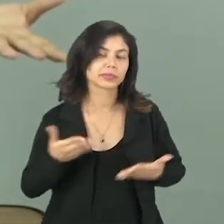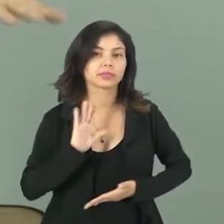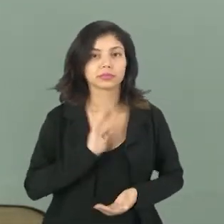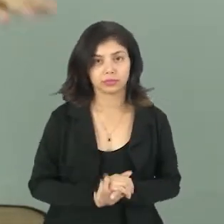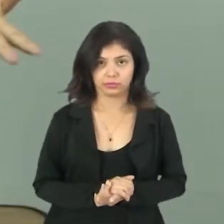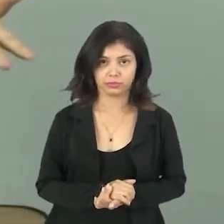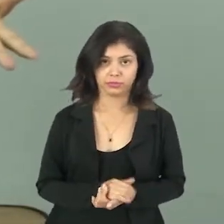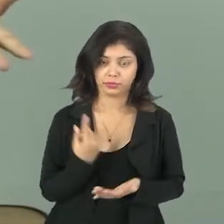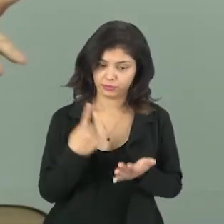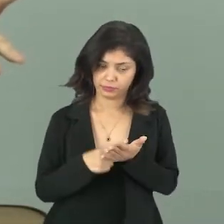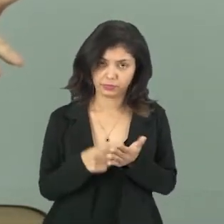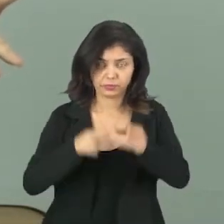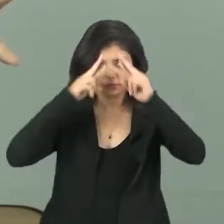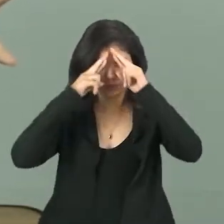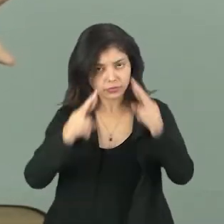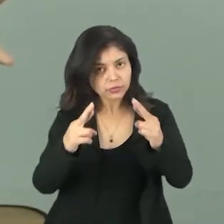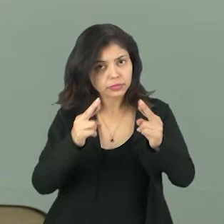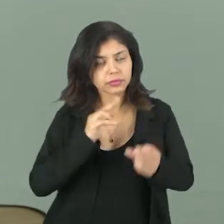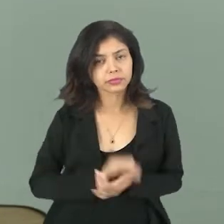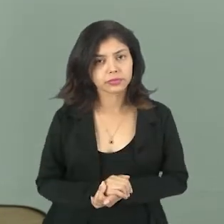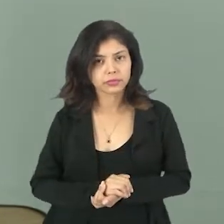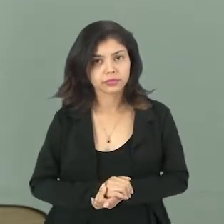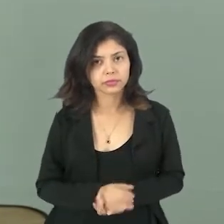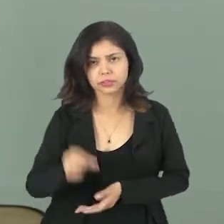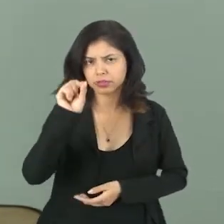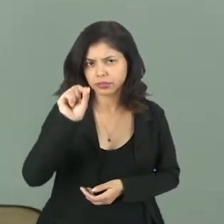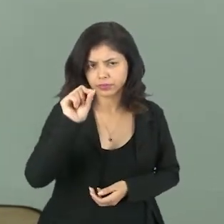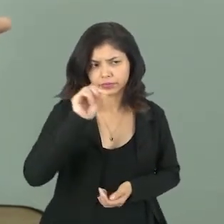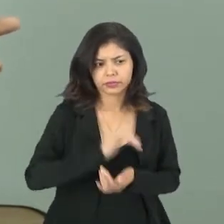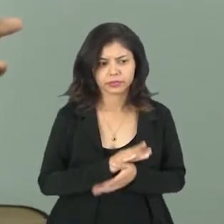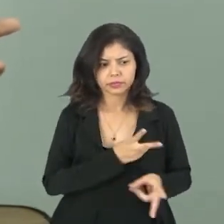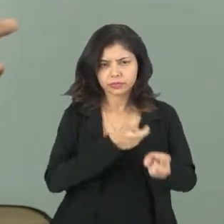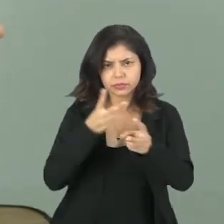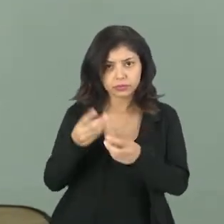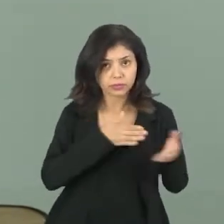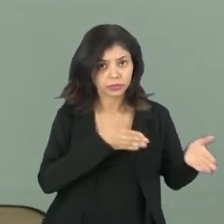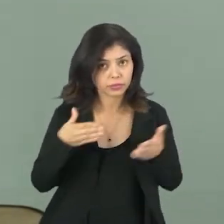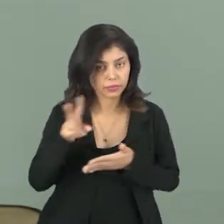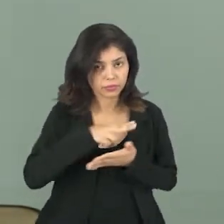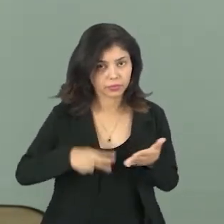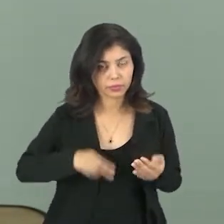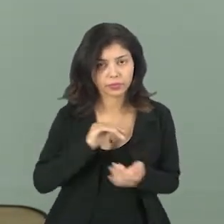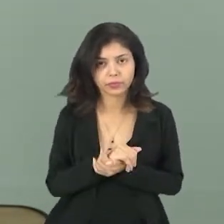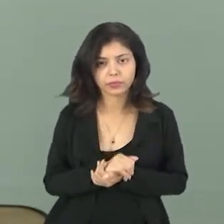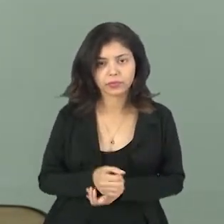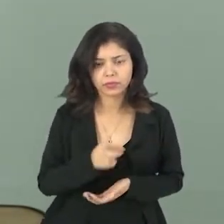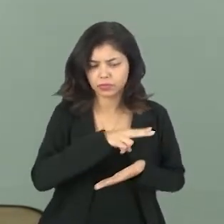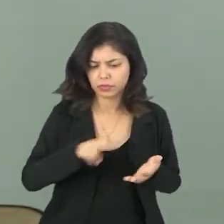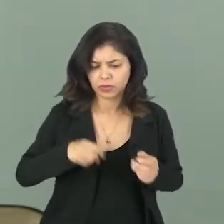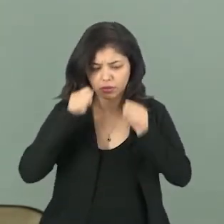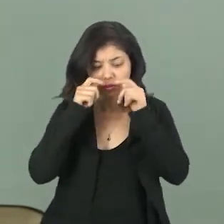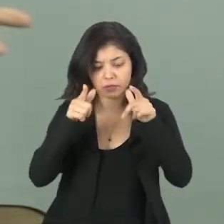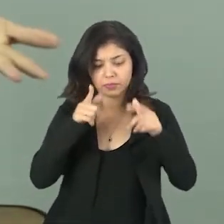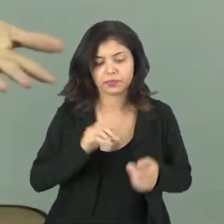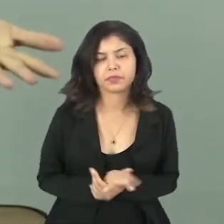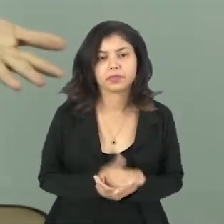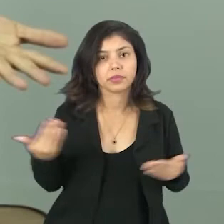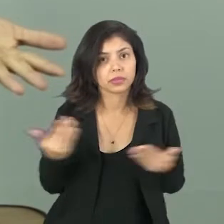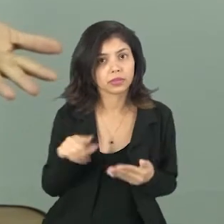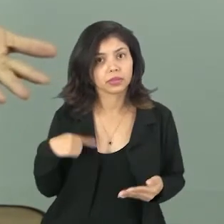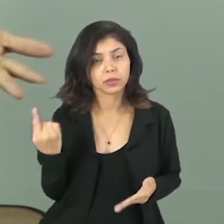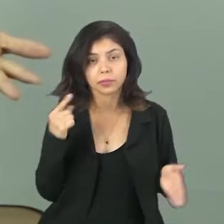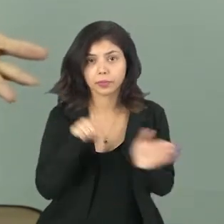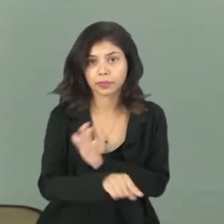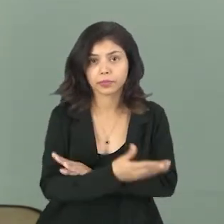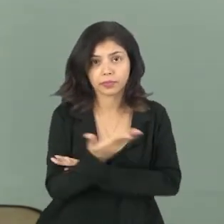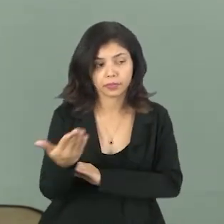esse acordo ele foi respeitado o quê que vocês conseguiram perceber a partir da Leitura vocês leram com atenção não é mesmo e agora eu